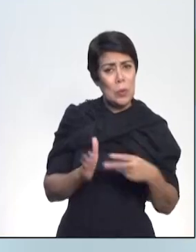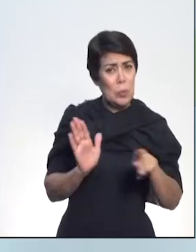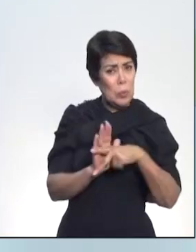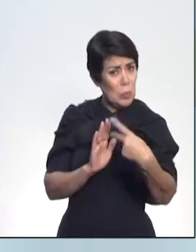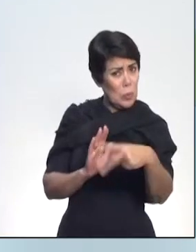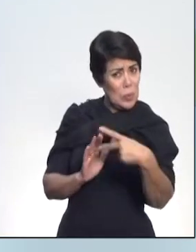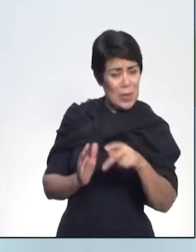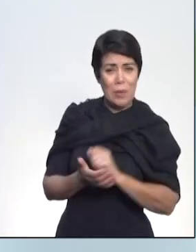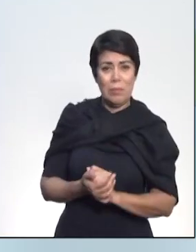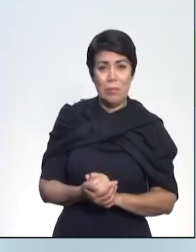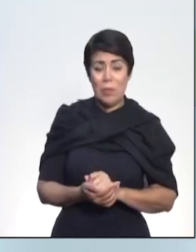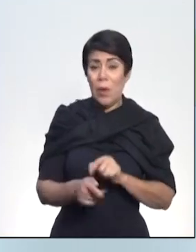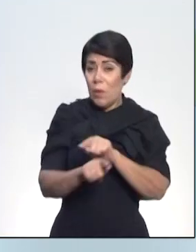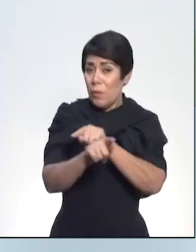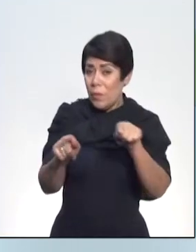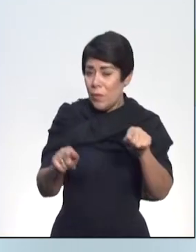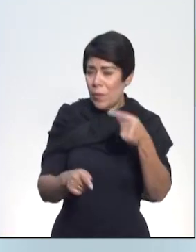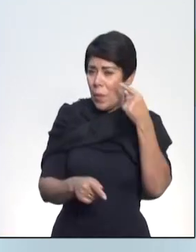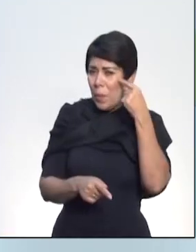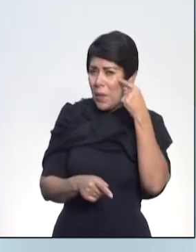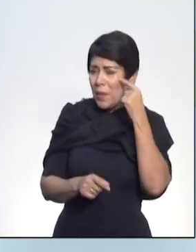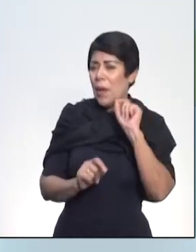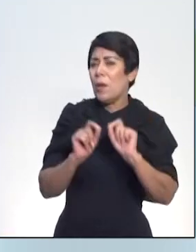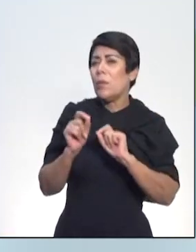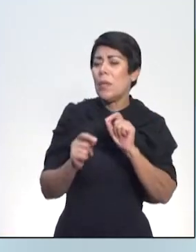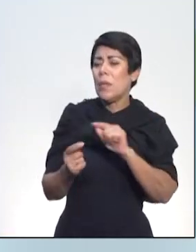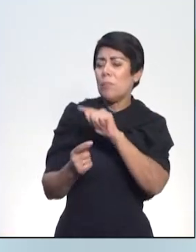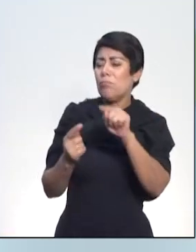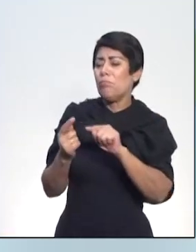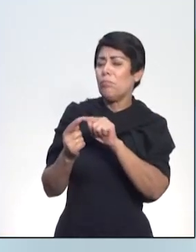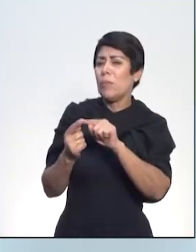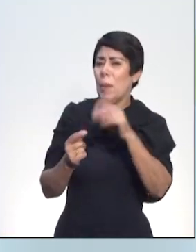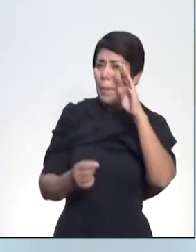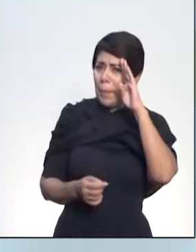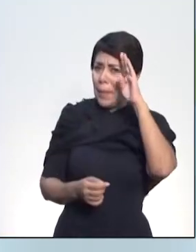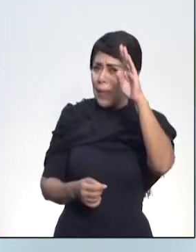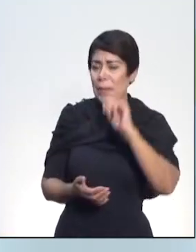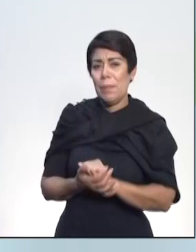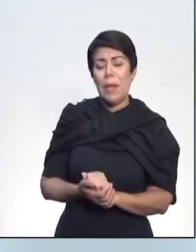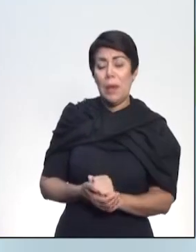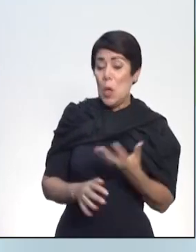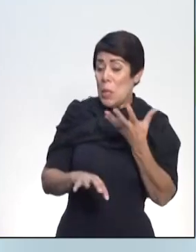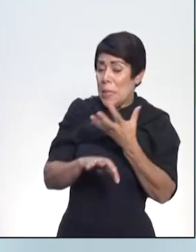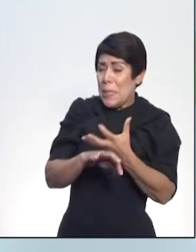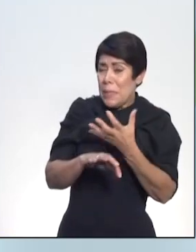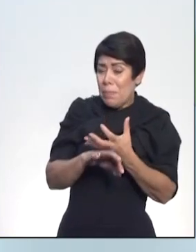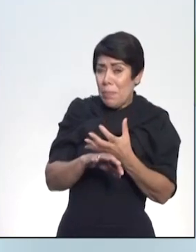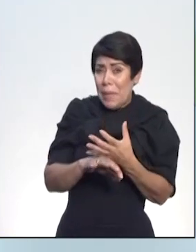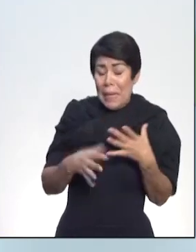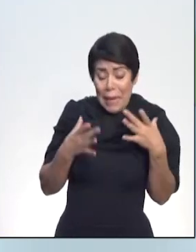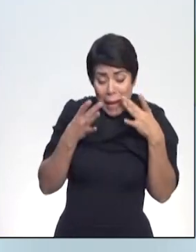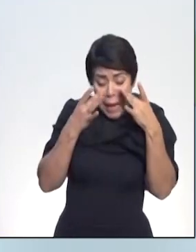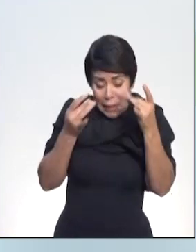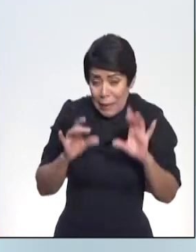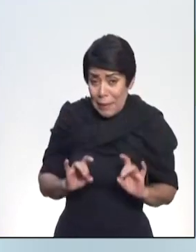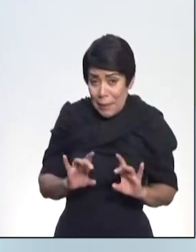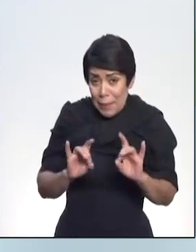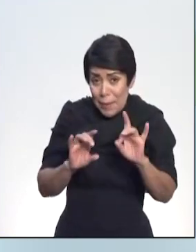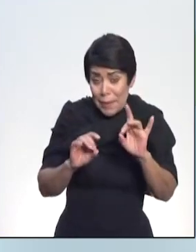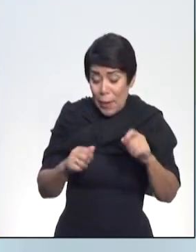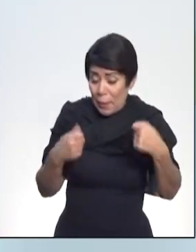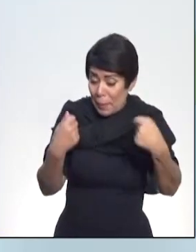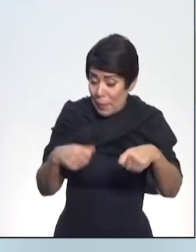naquilo que vocês devem priorizar, naquelas matérias que é preciso dar uma atenção especial, uma atenção